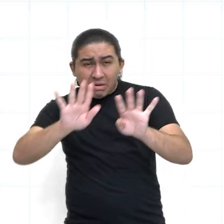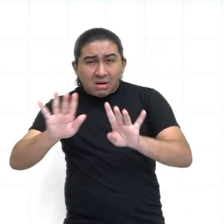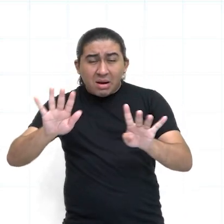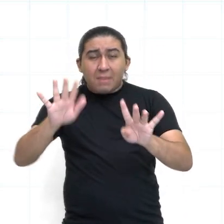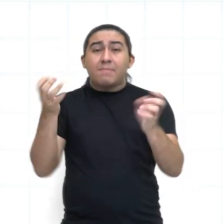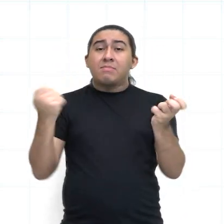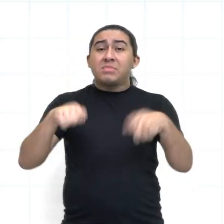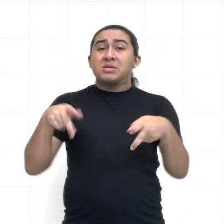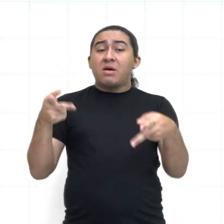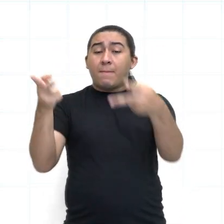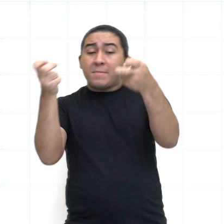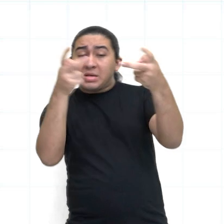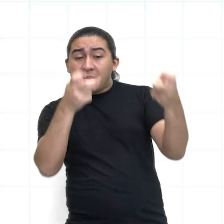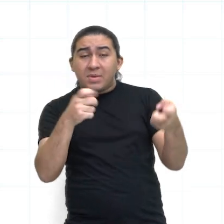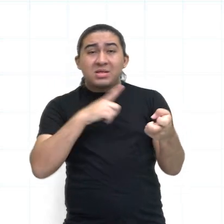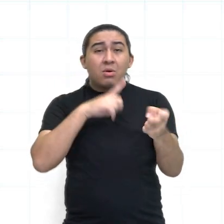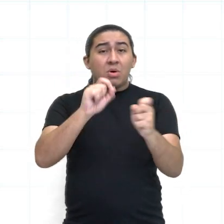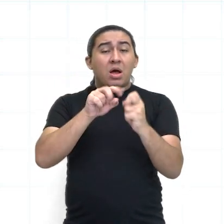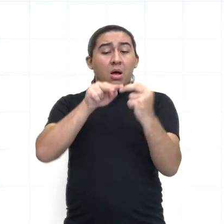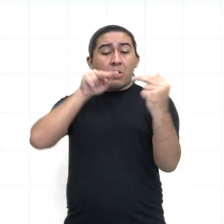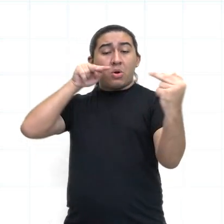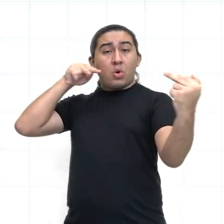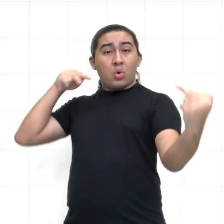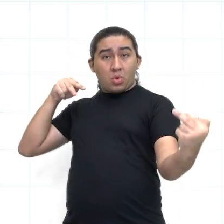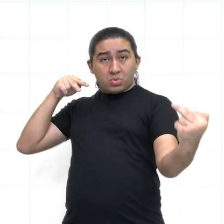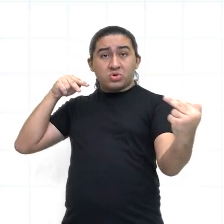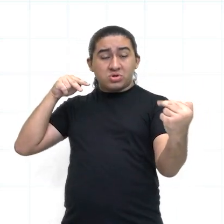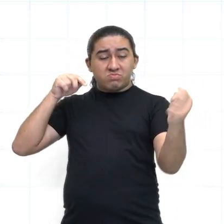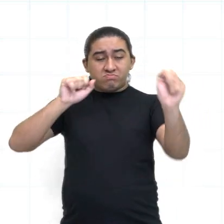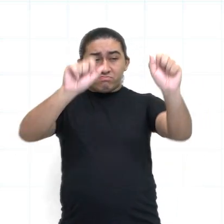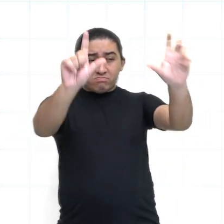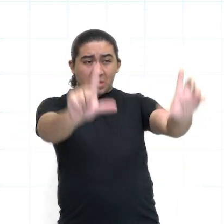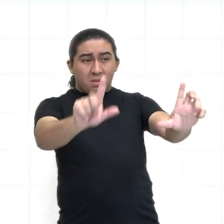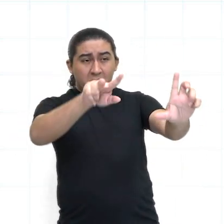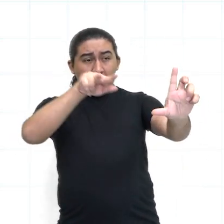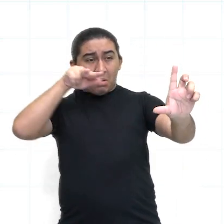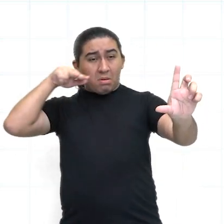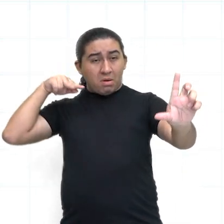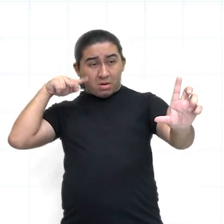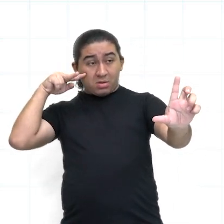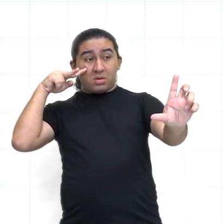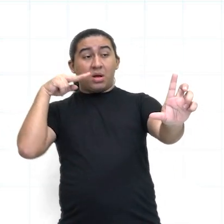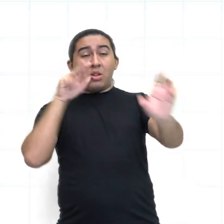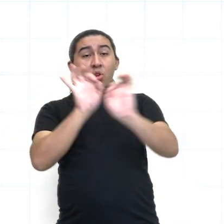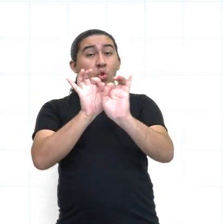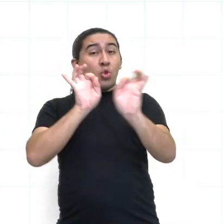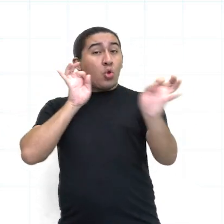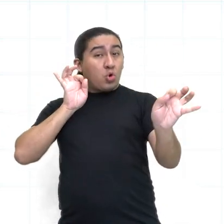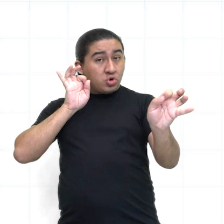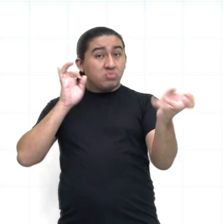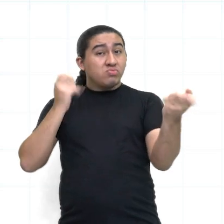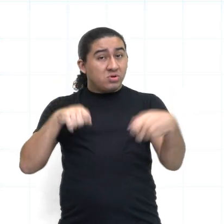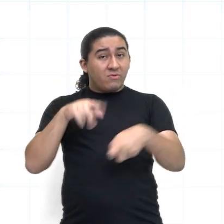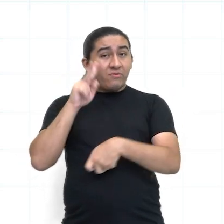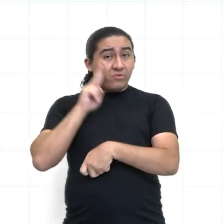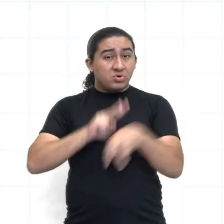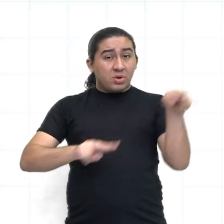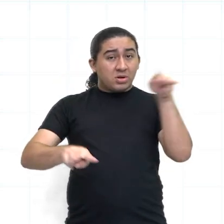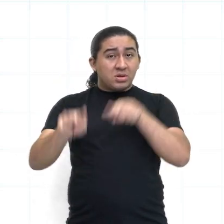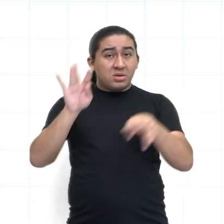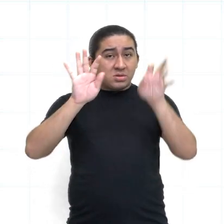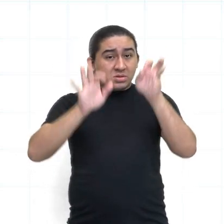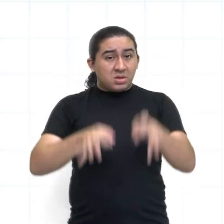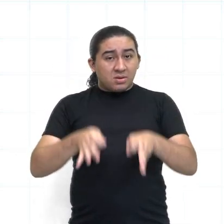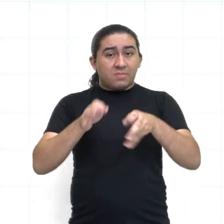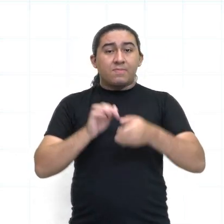vocês teriam que se afastar no momento do quadro, ou seja, numa exposição de uma obra impressionista.